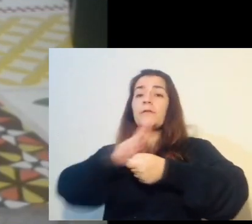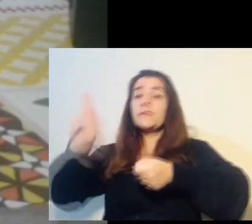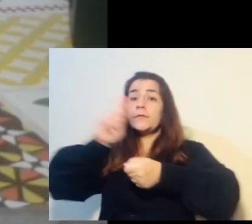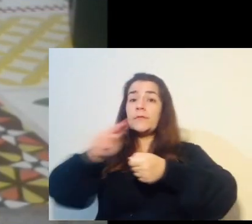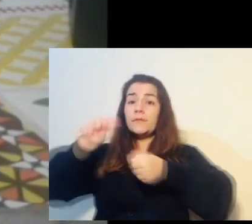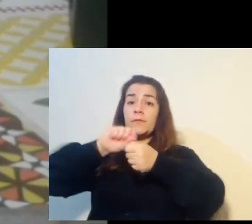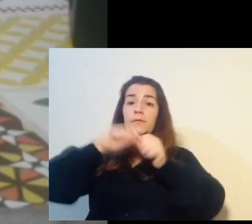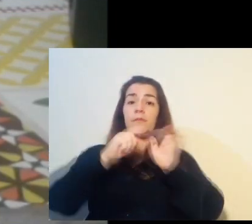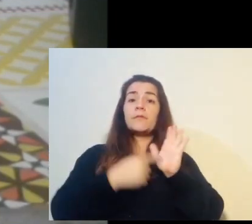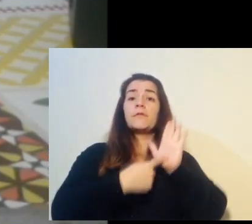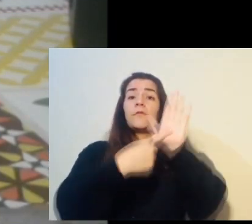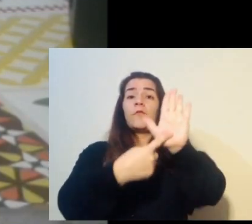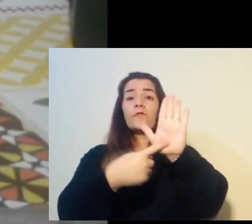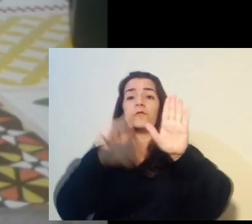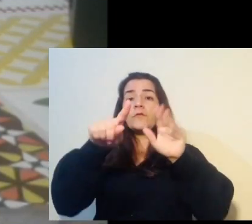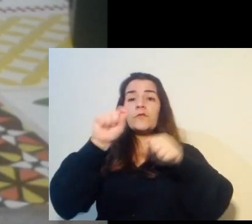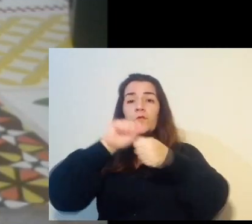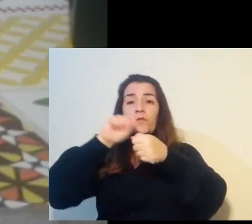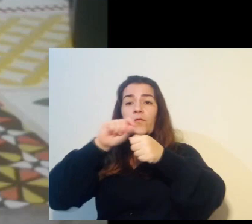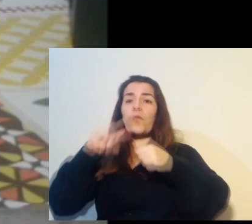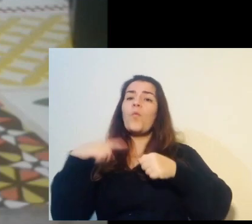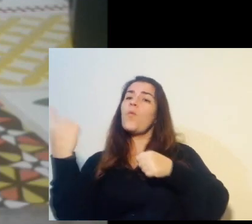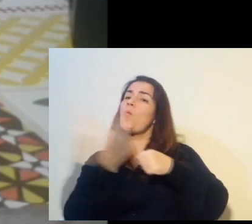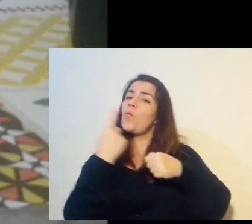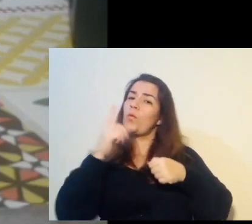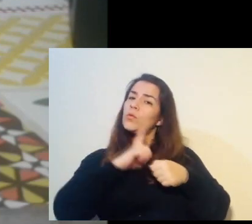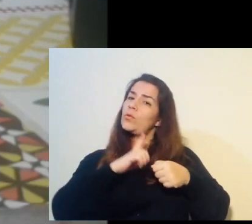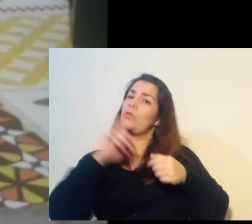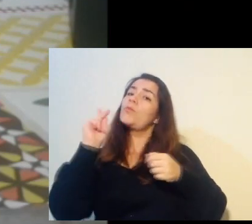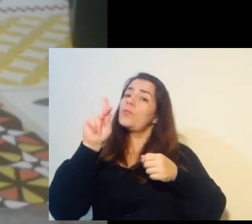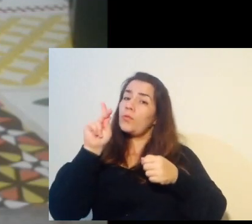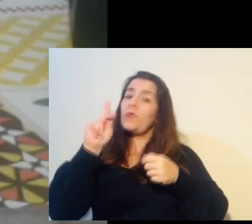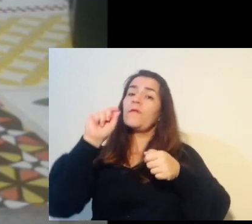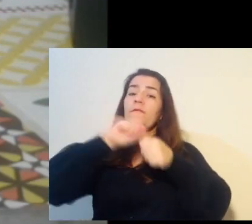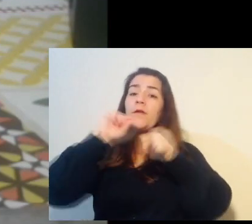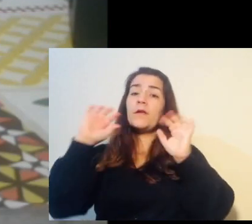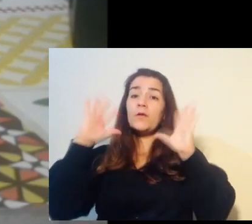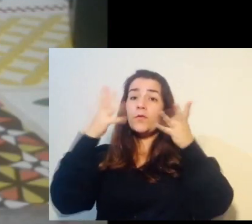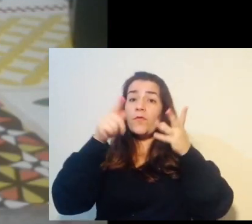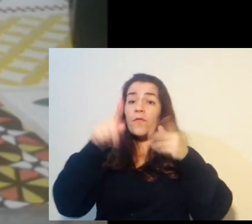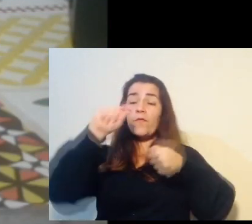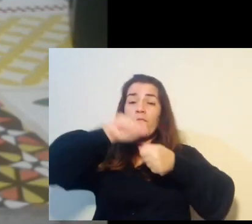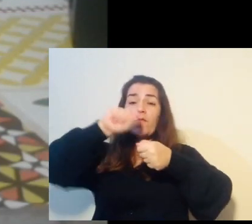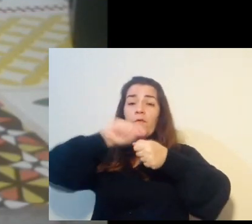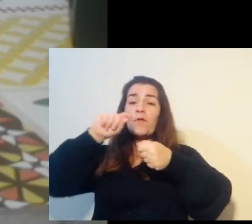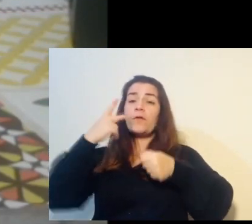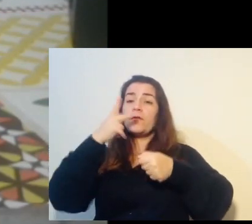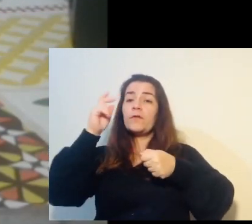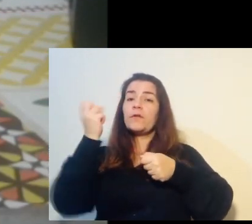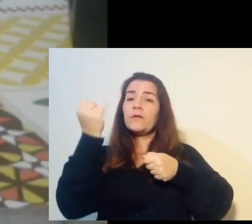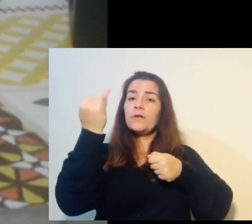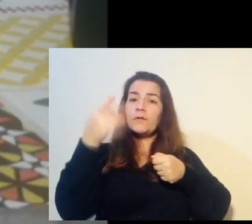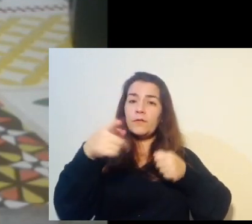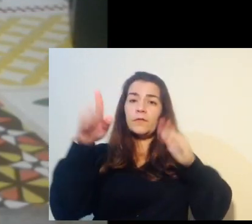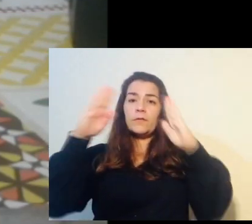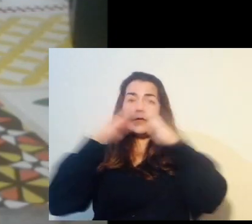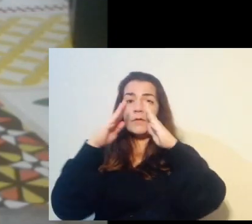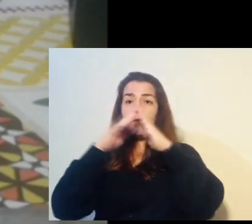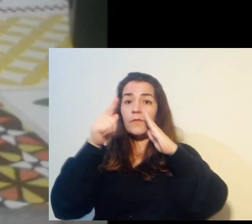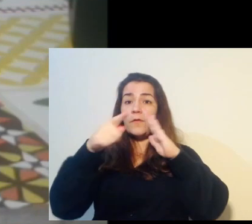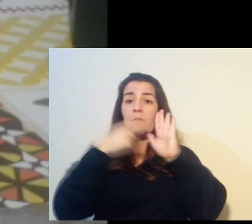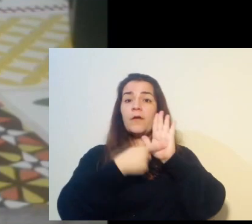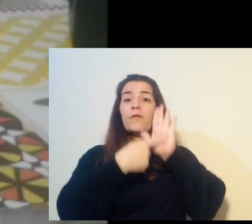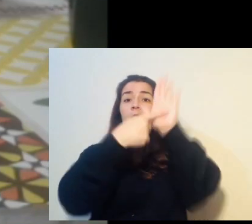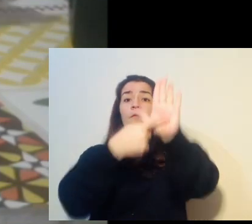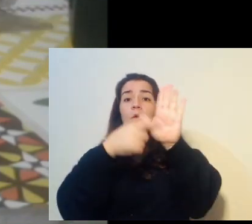para que eu estou produzindo aqui. Aí, se a de vocês deu outro valor, o que é muito possível que tenha acontecido, vocês façam os cálculos aí na casa de